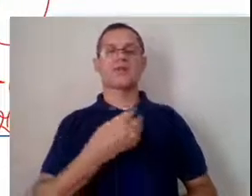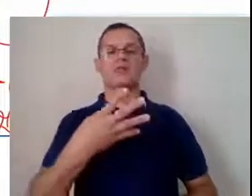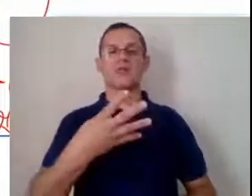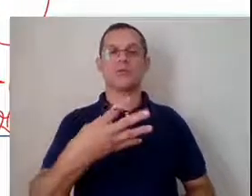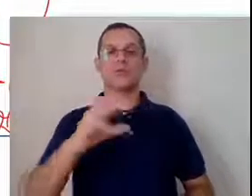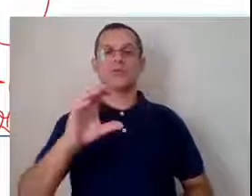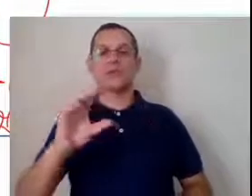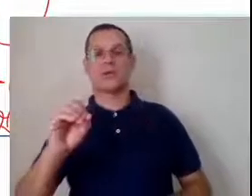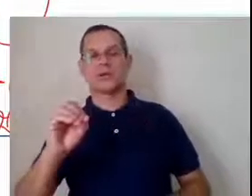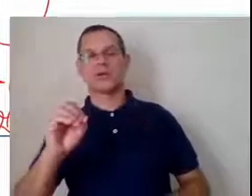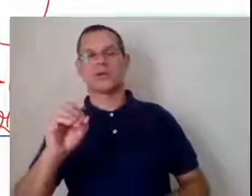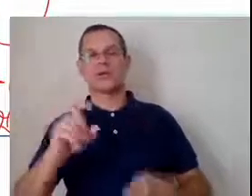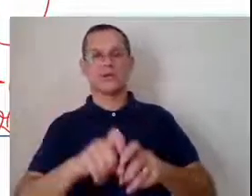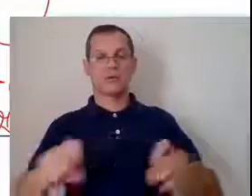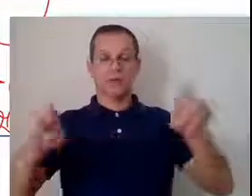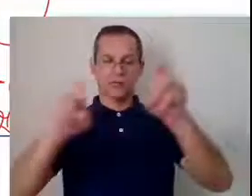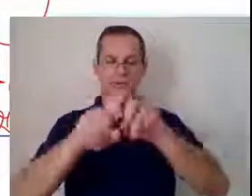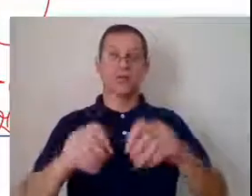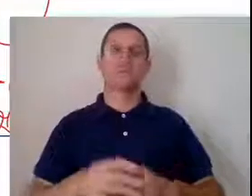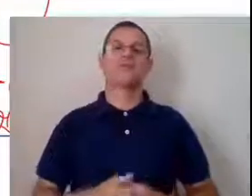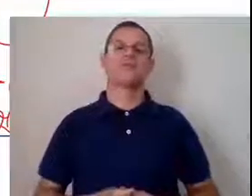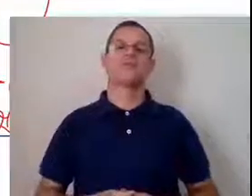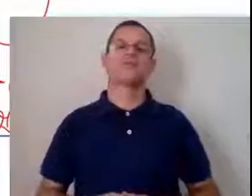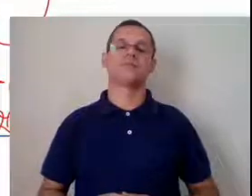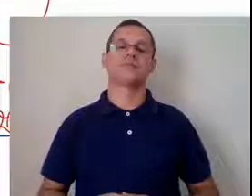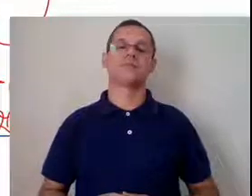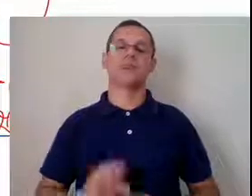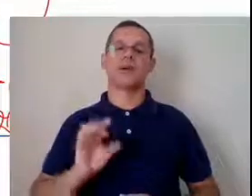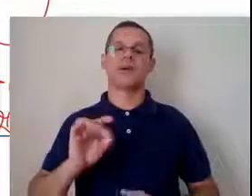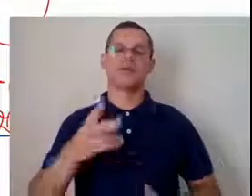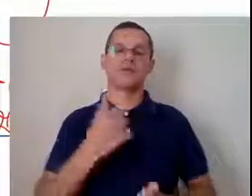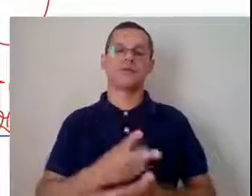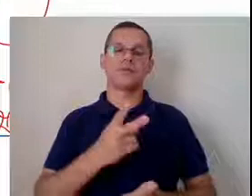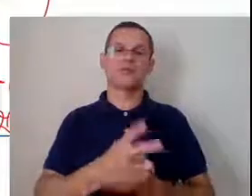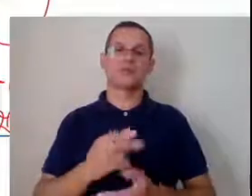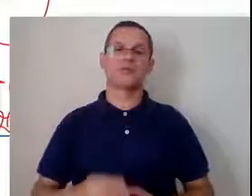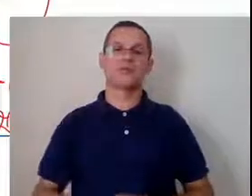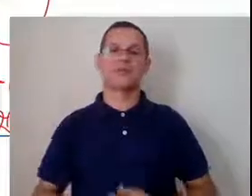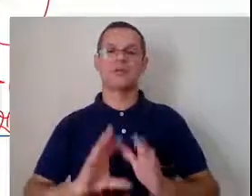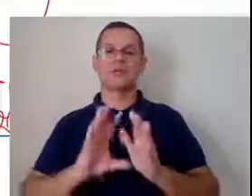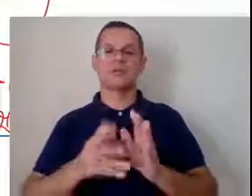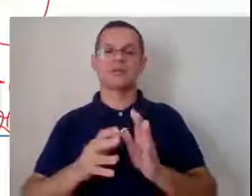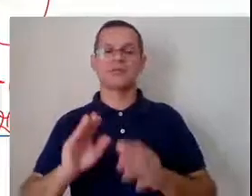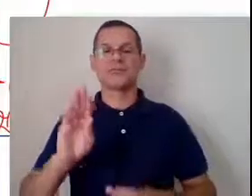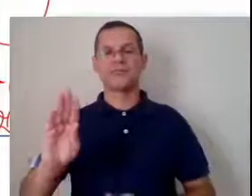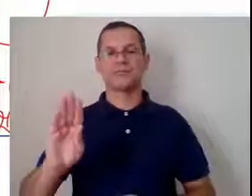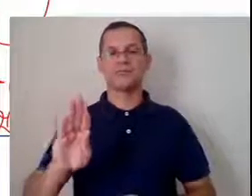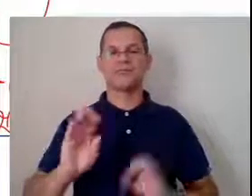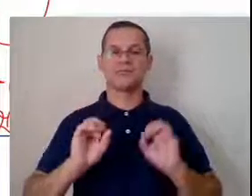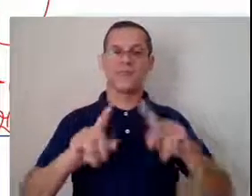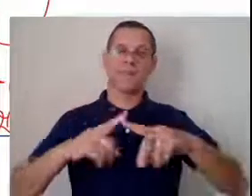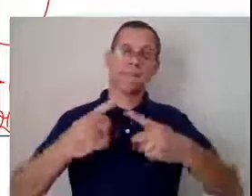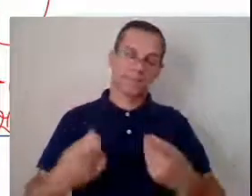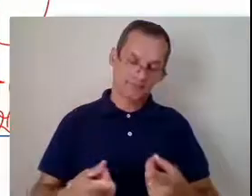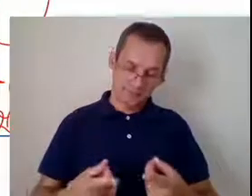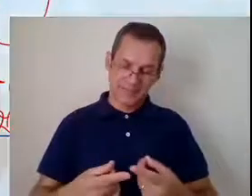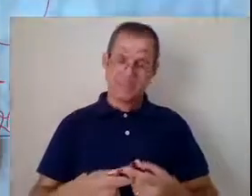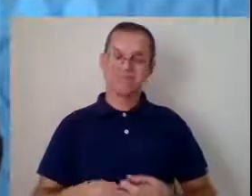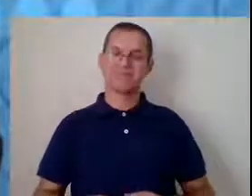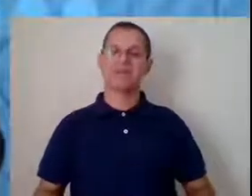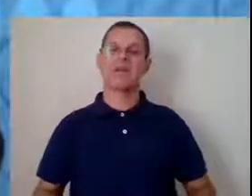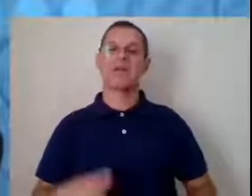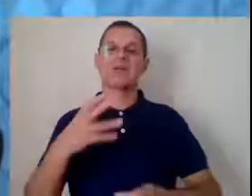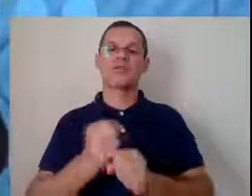de 40 comandos somente de B, ok? Então, é claro,